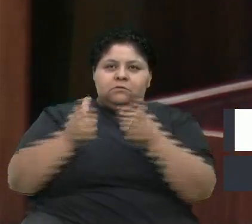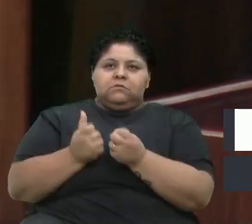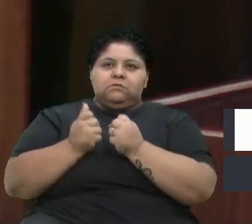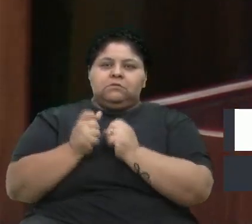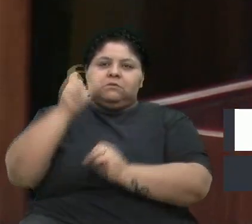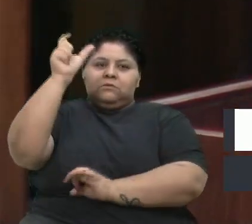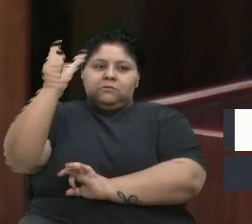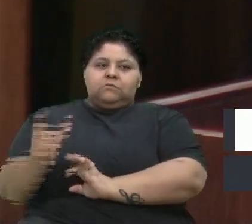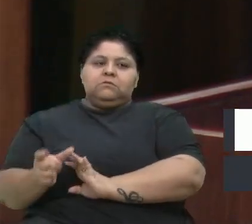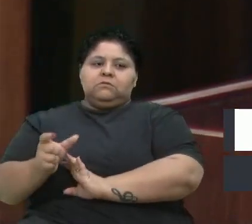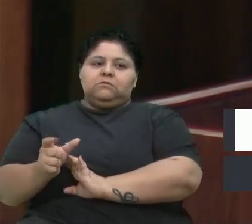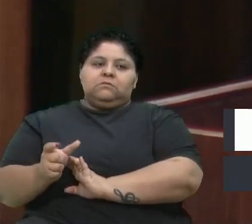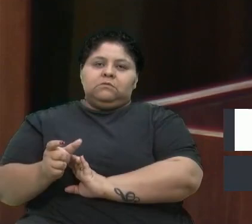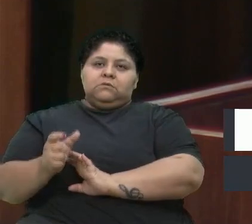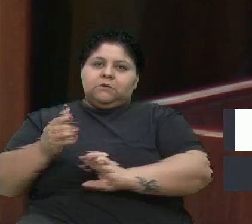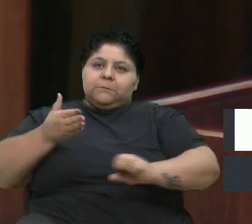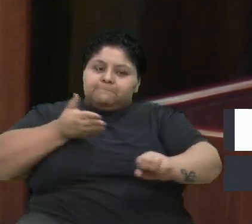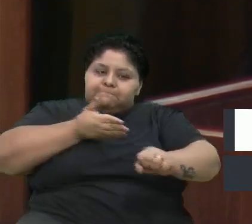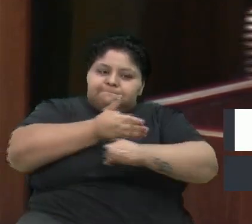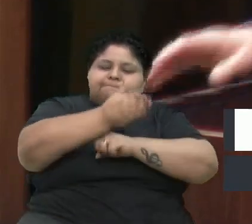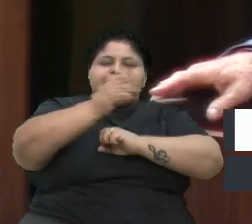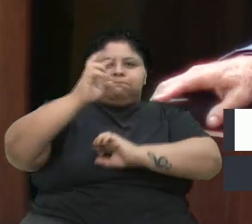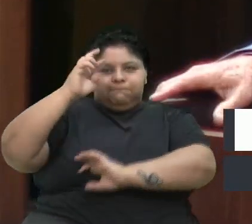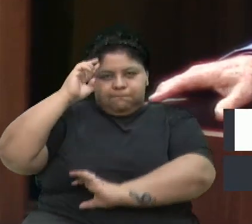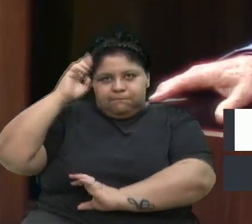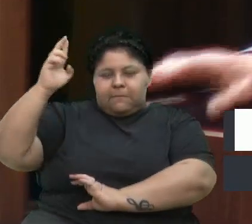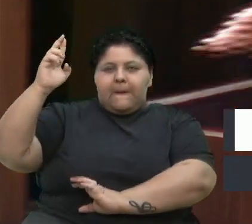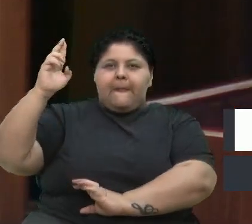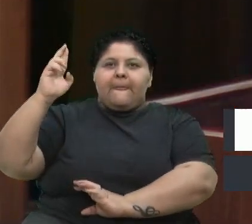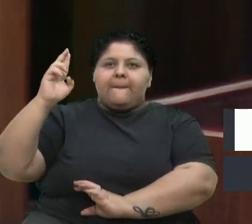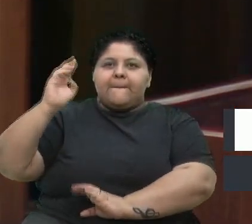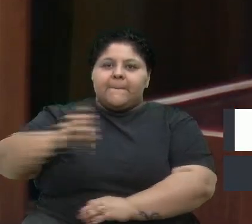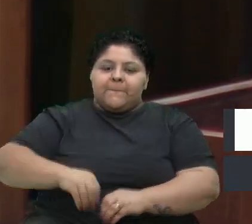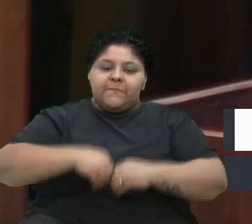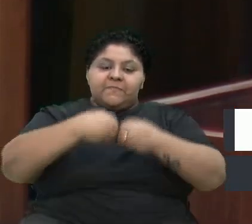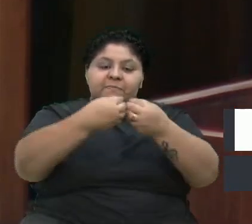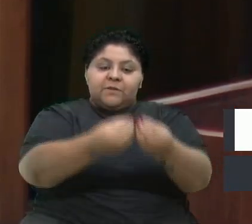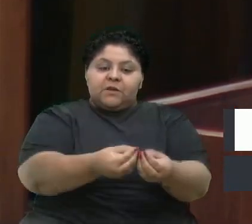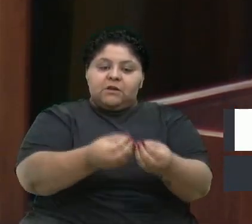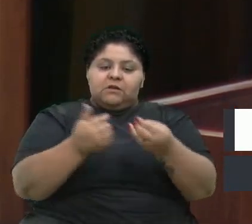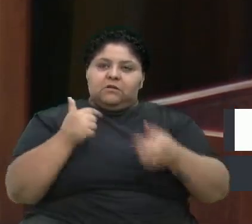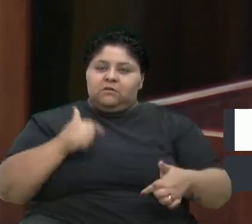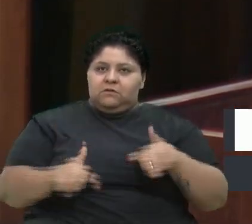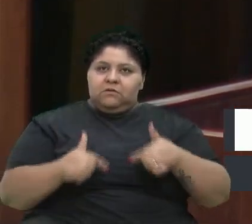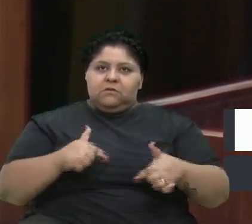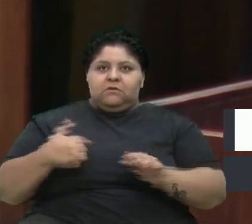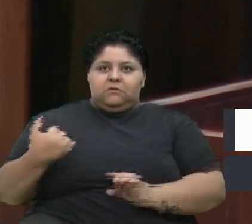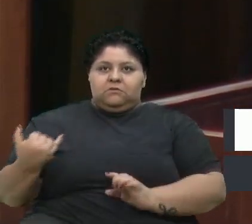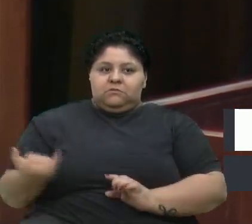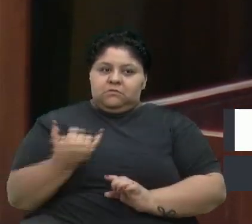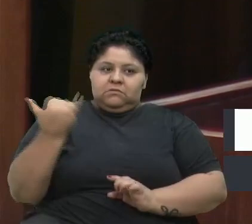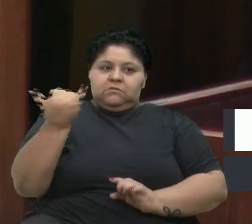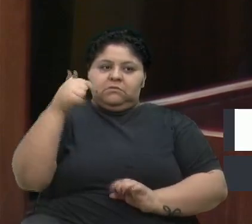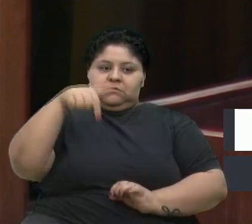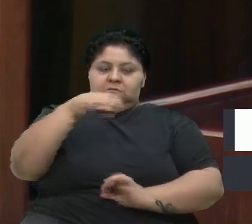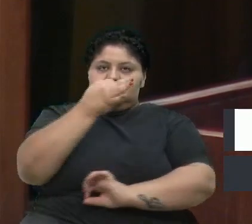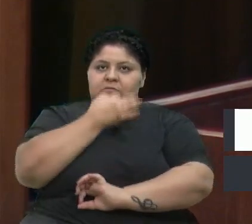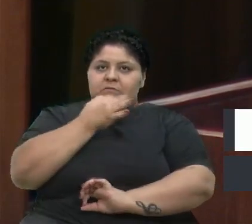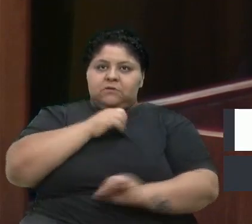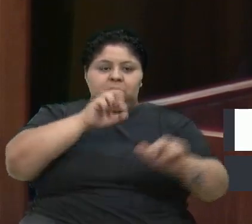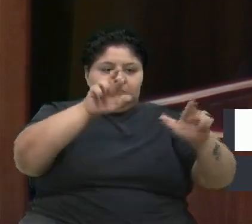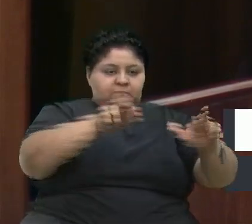pessoas que passaram a direção, prestaram um atendimento importante para Caxias e